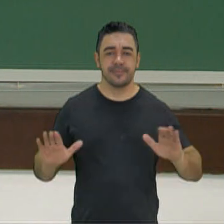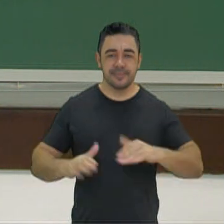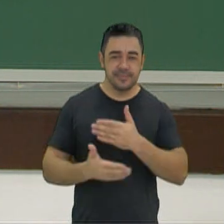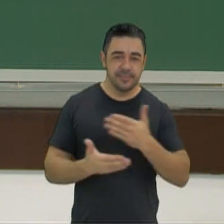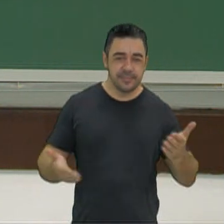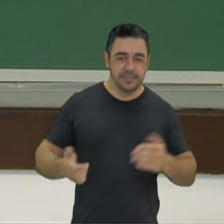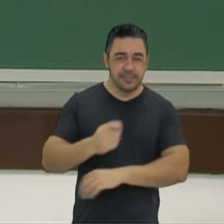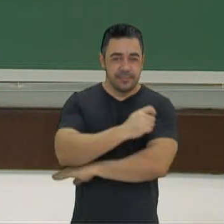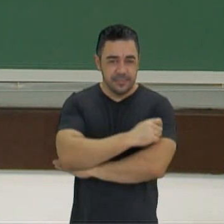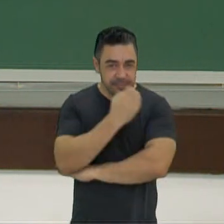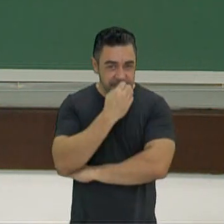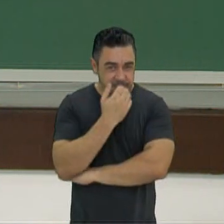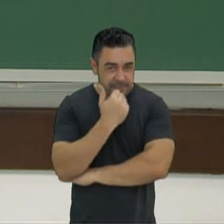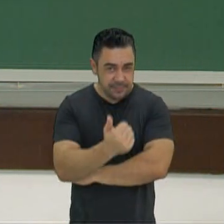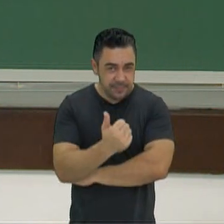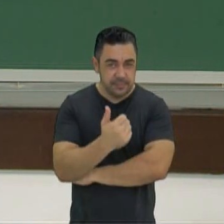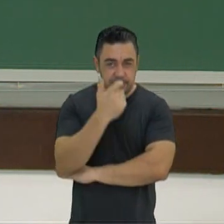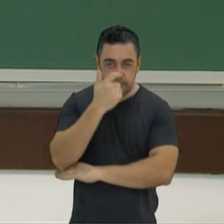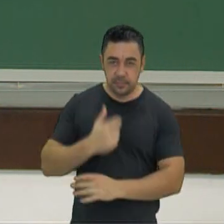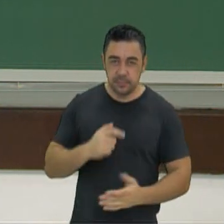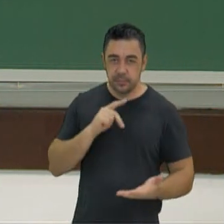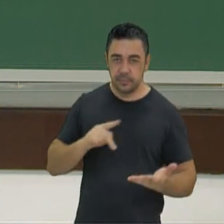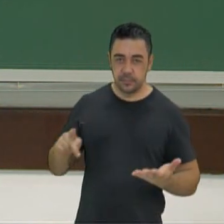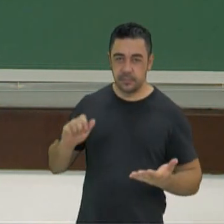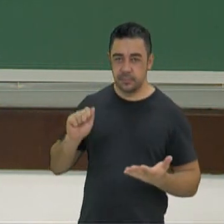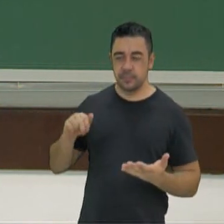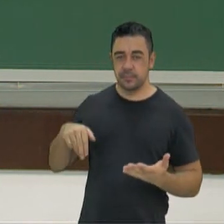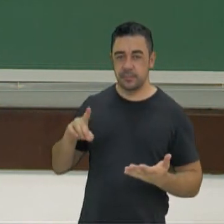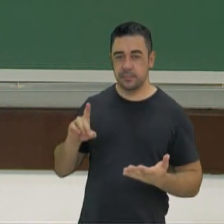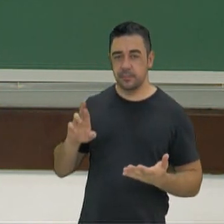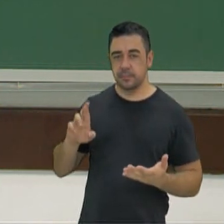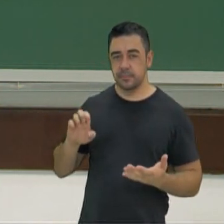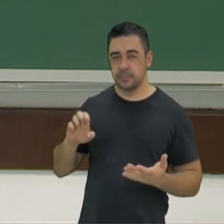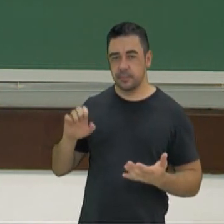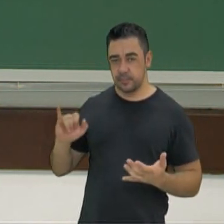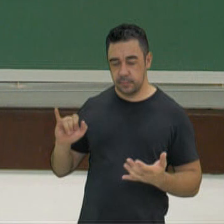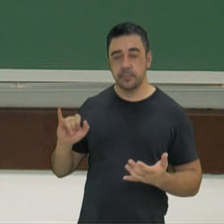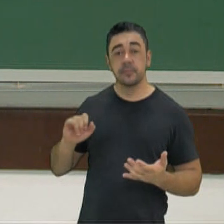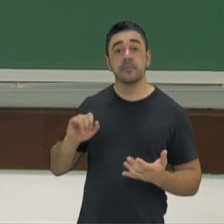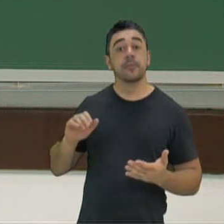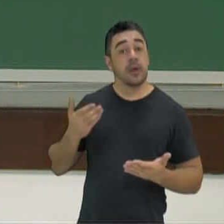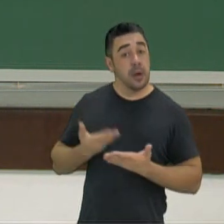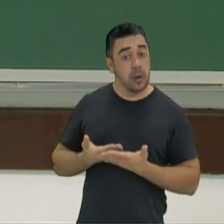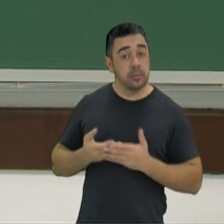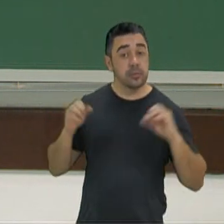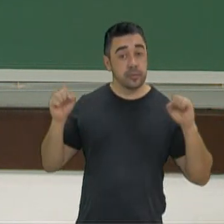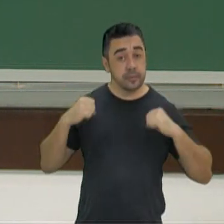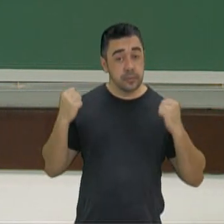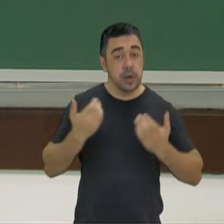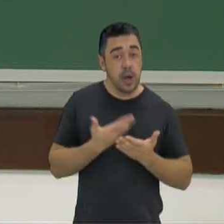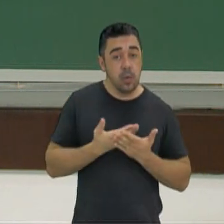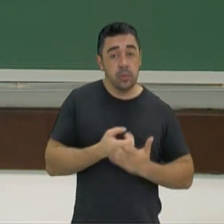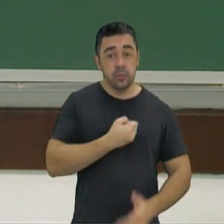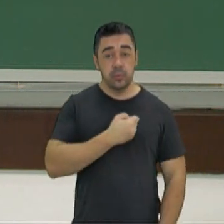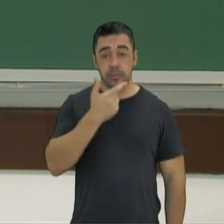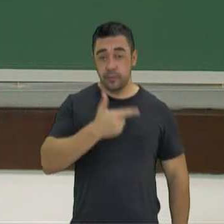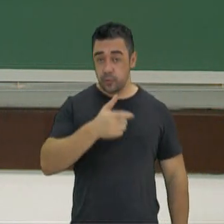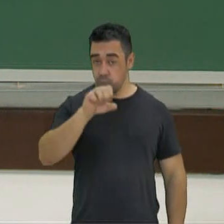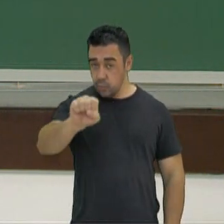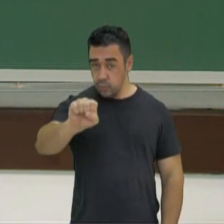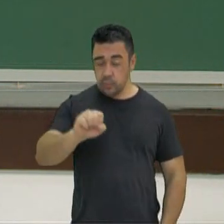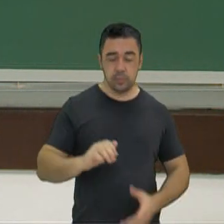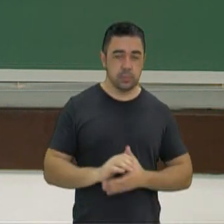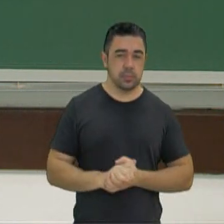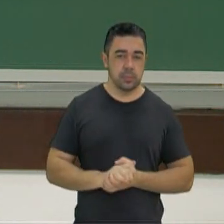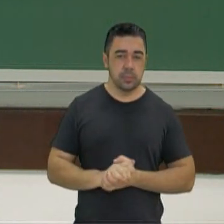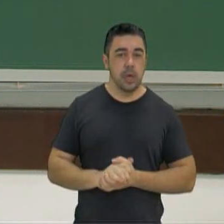Olá, alunos e alunas, tudo bem? Eu sou o Andrei, vamos seguir para mais uma aula de Educação Física. Essa é a aula de número 28.